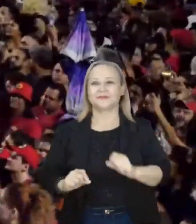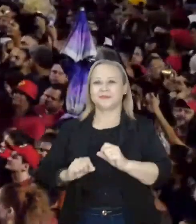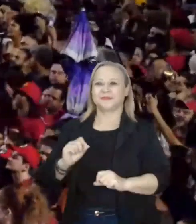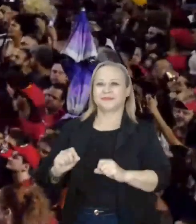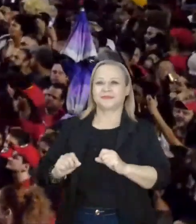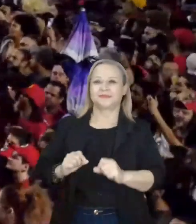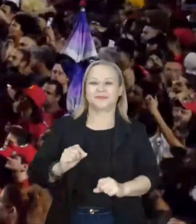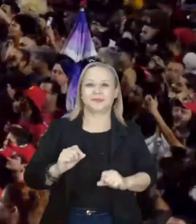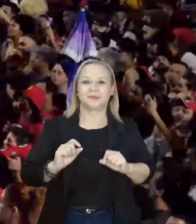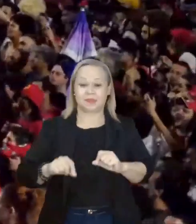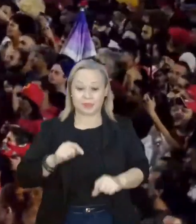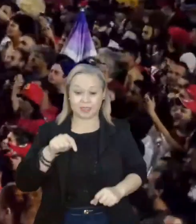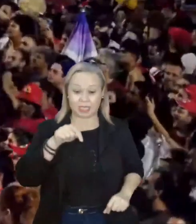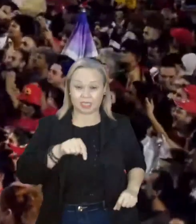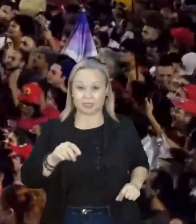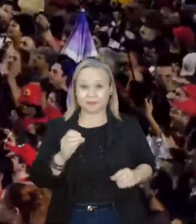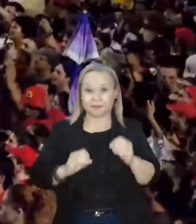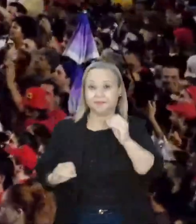isso aqui,